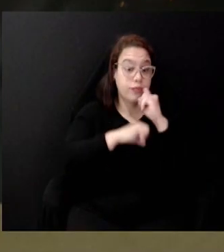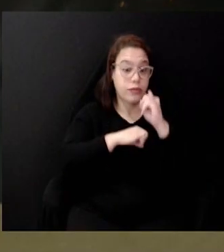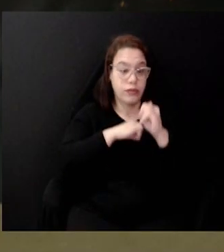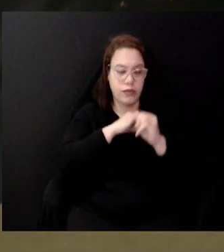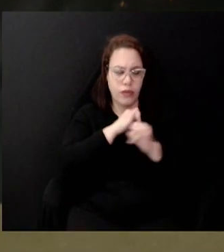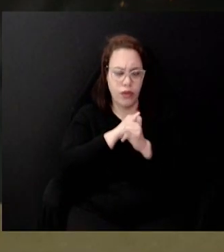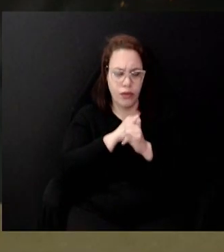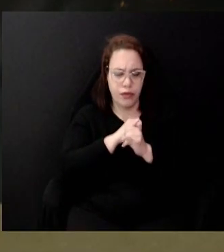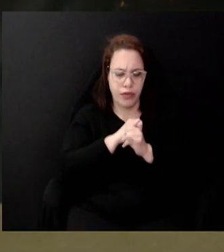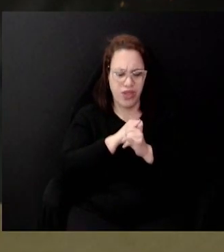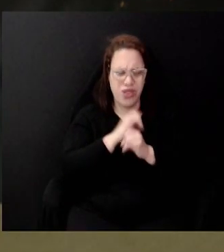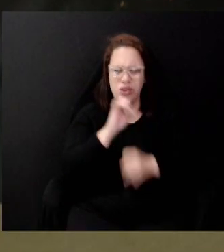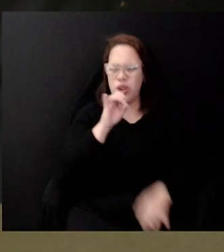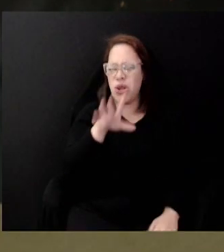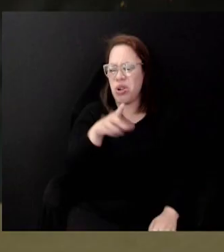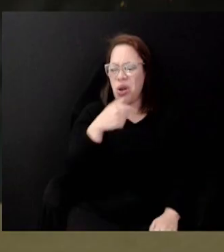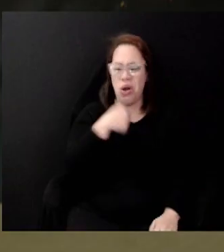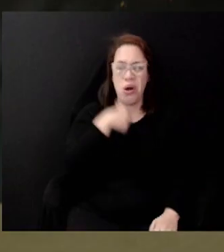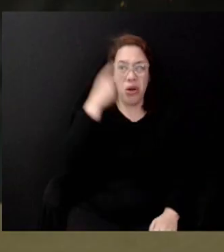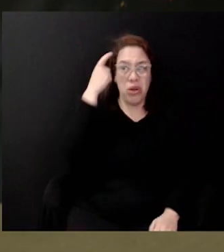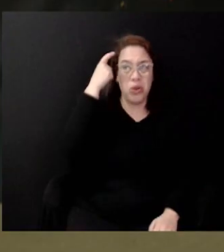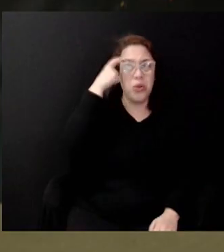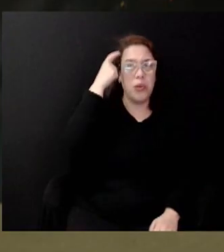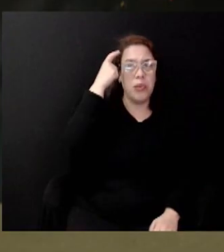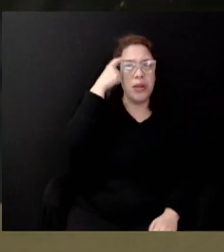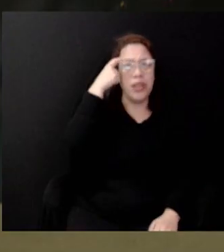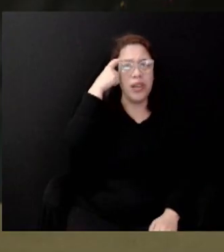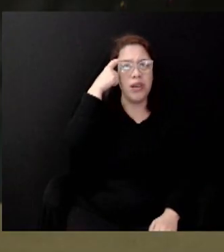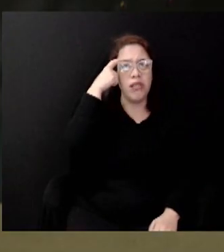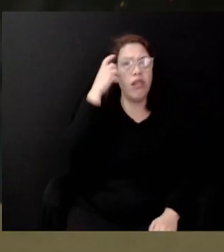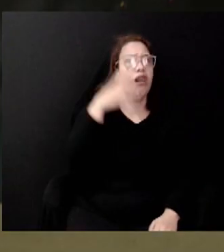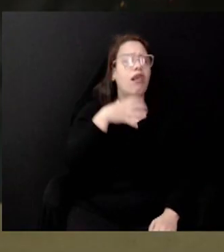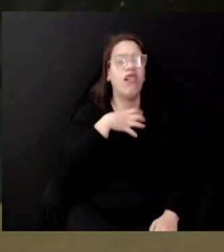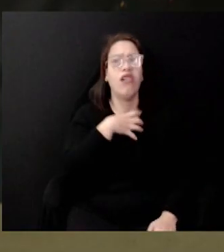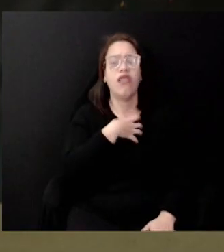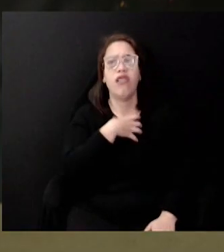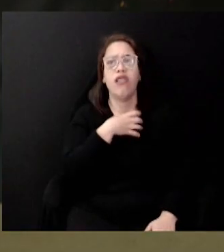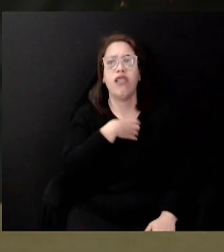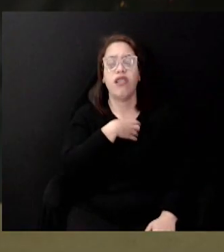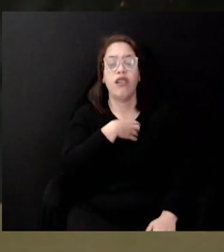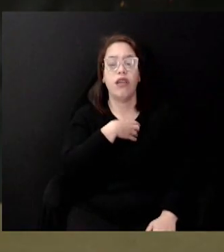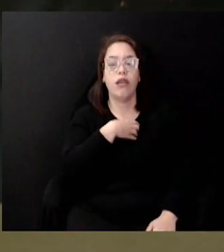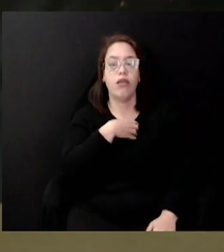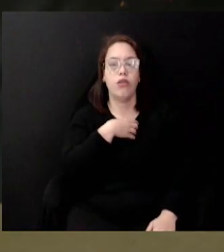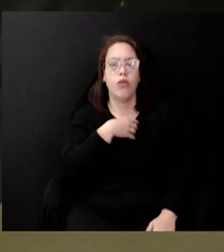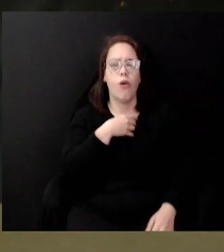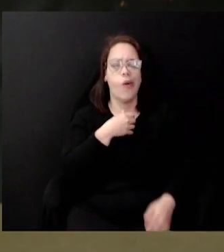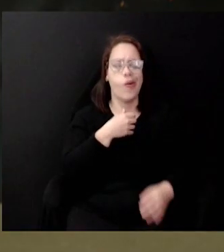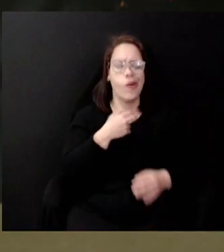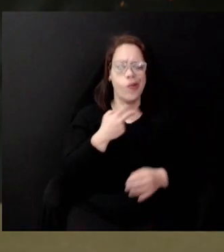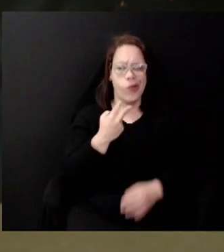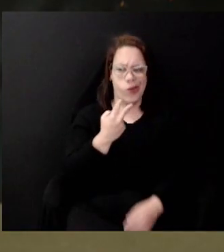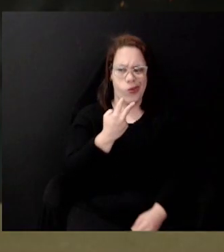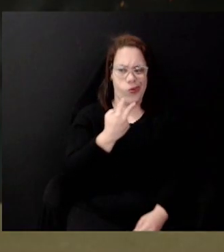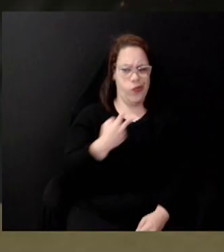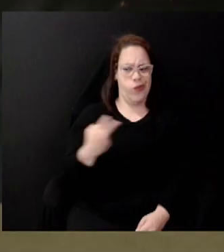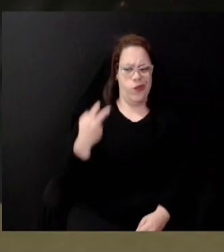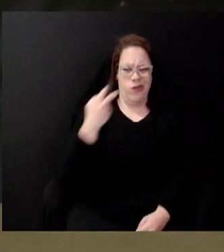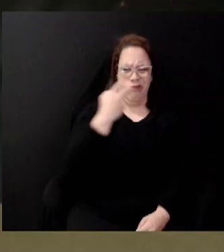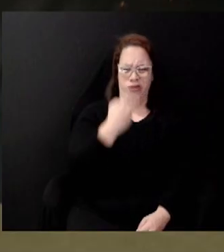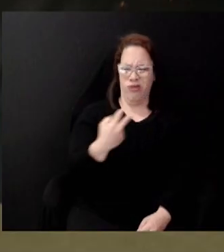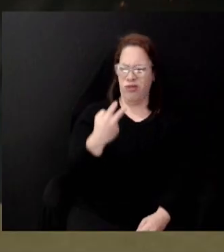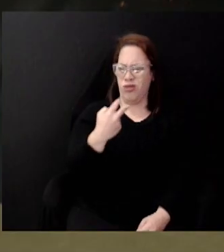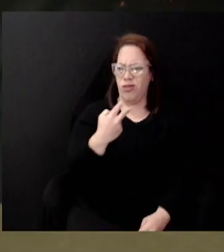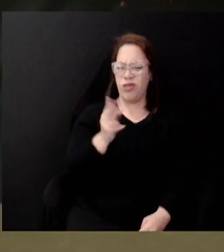que é só eu que penso isso? A gente tem a sensação de vigilância constante, a gente tem a sensação de estar